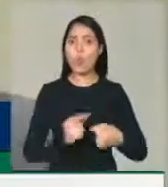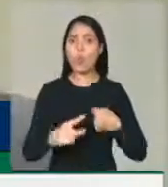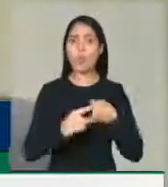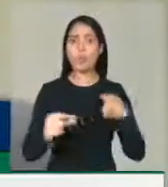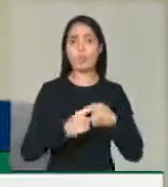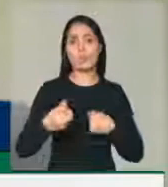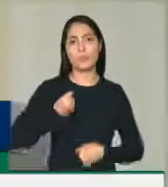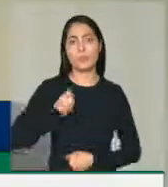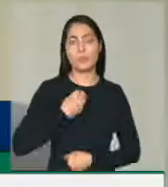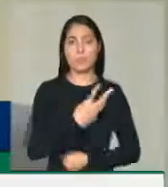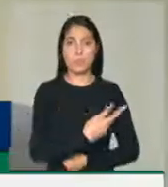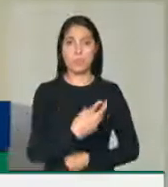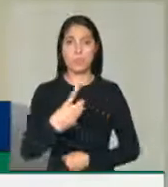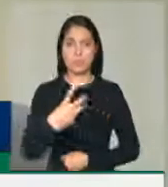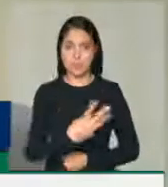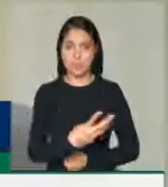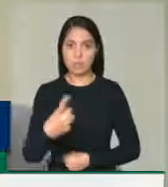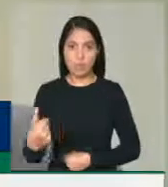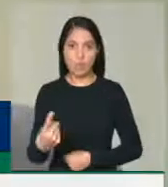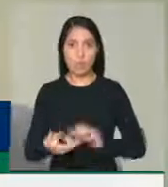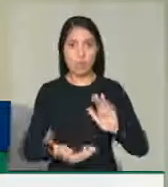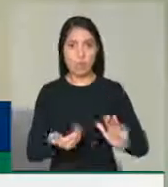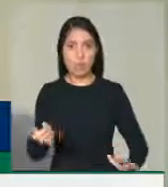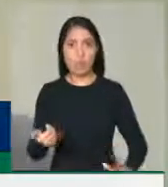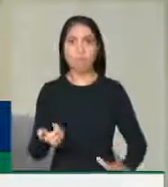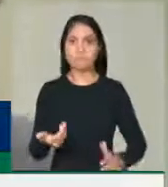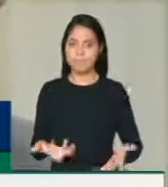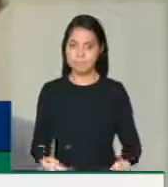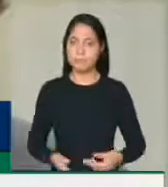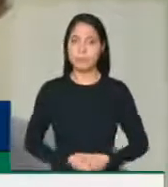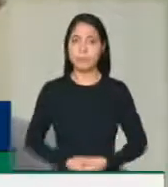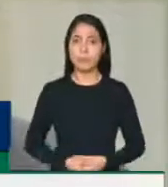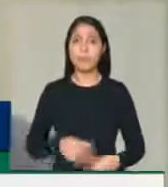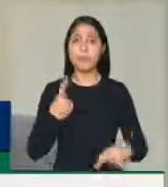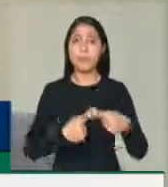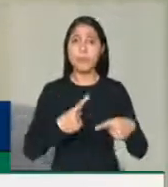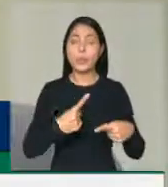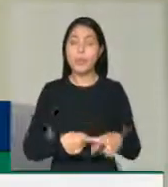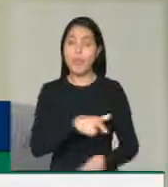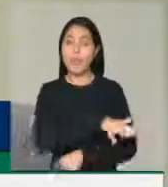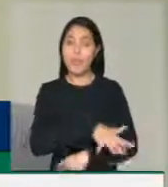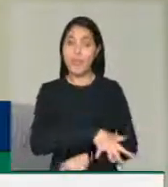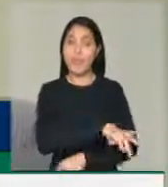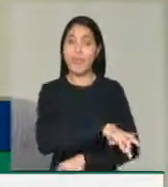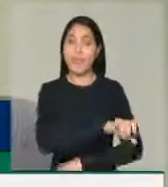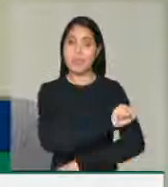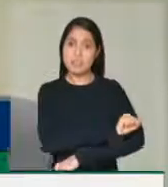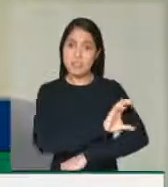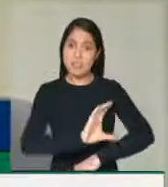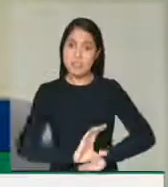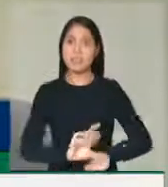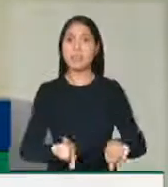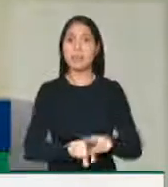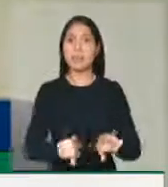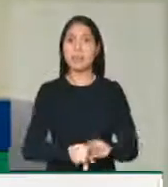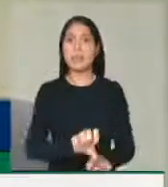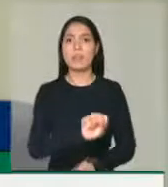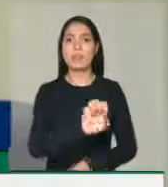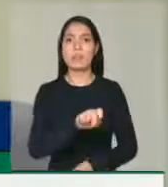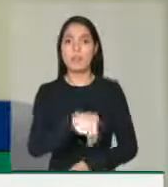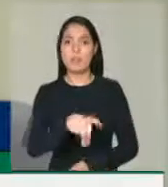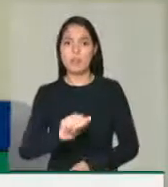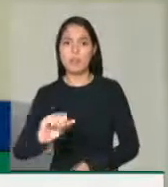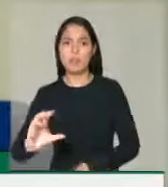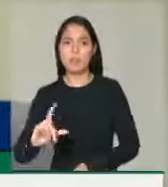31 nós precisamos fortalecer o nosso sesc e senac no sistema s